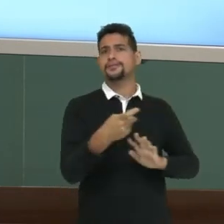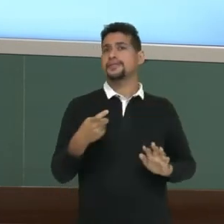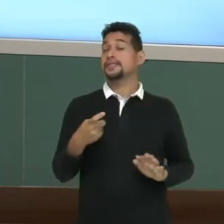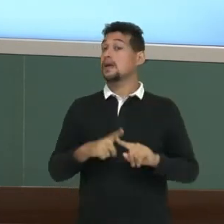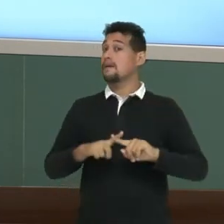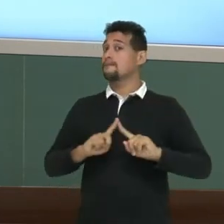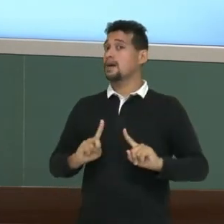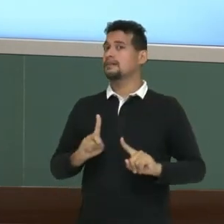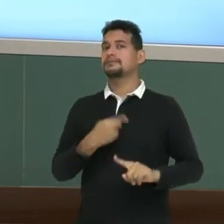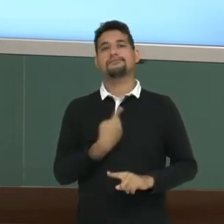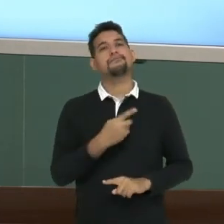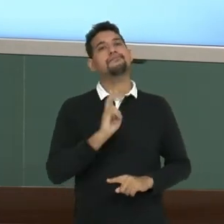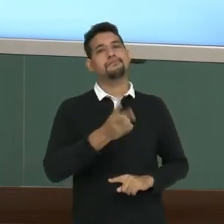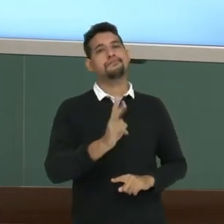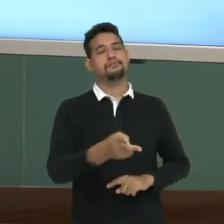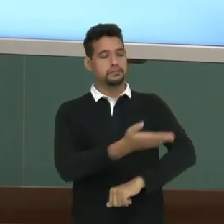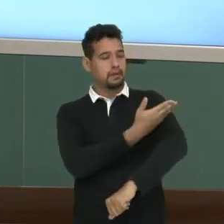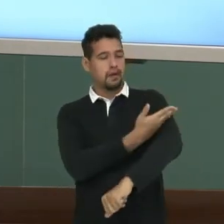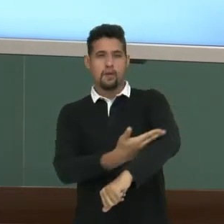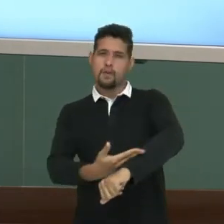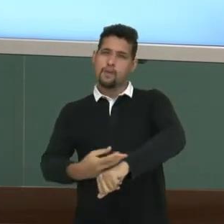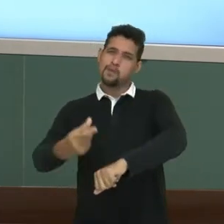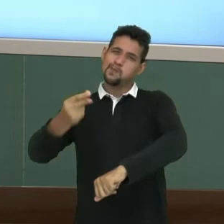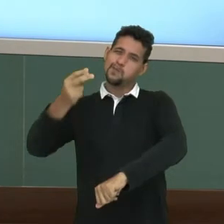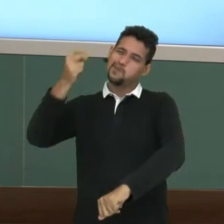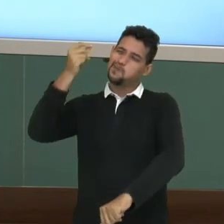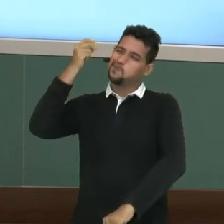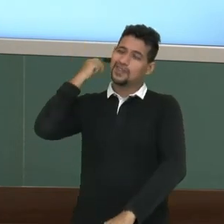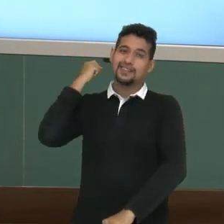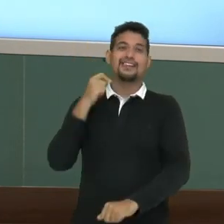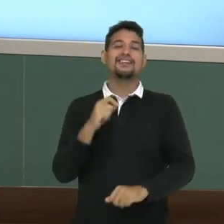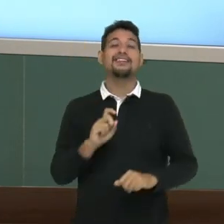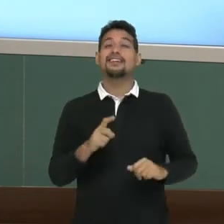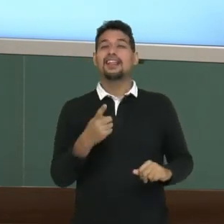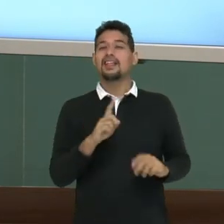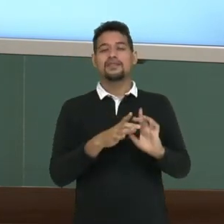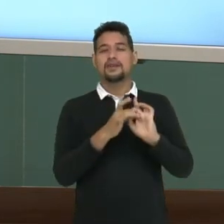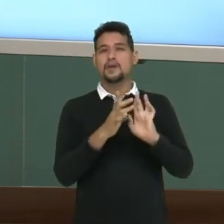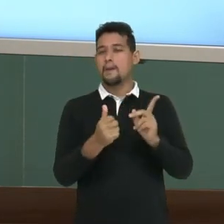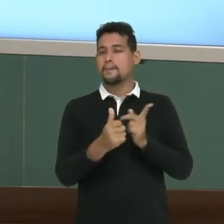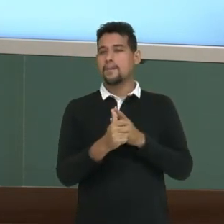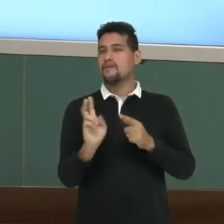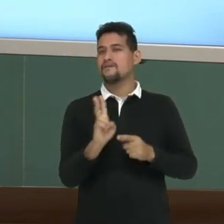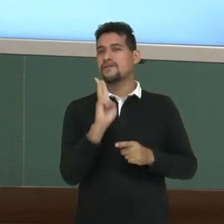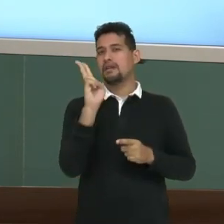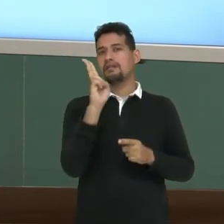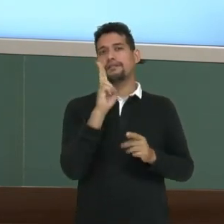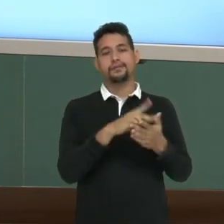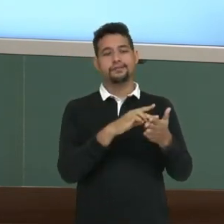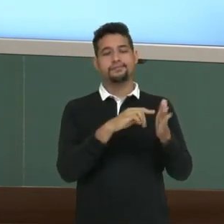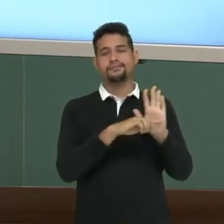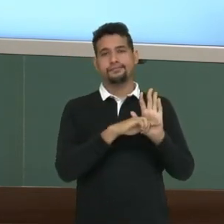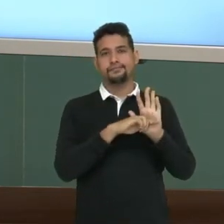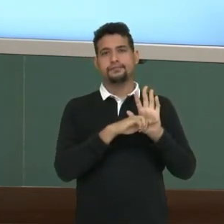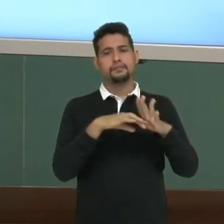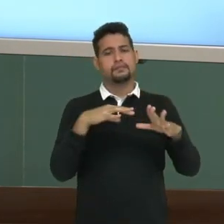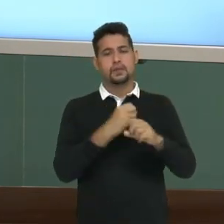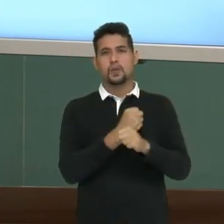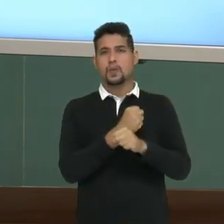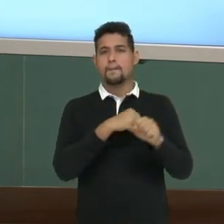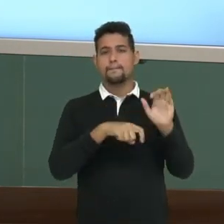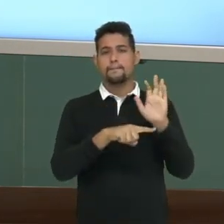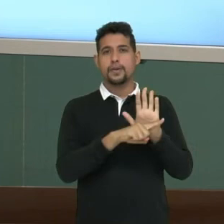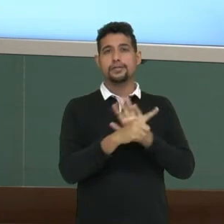gente tem um costume, né, já há muito tempo, de não deixar primeiro o valor aqui negativo. Então, multiplicamos tudo por menos